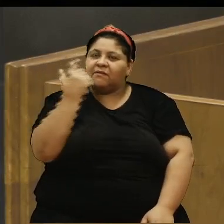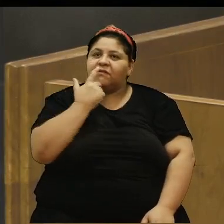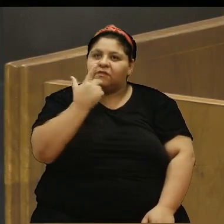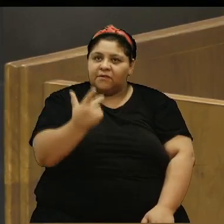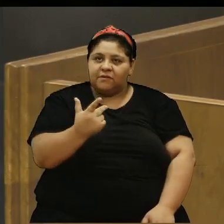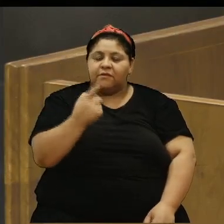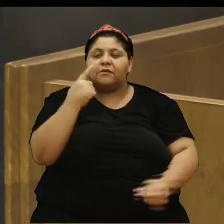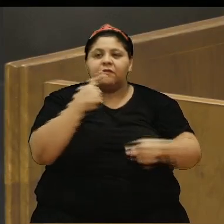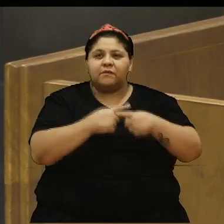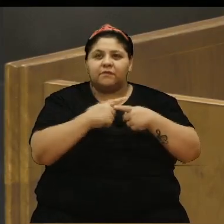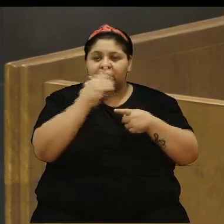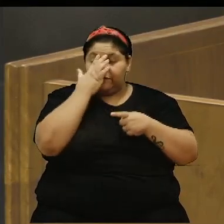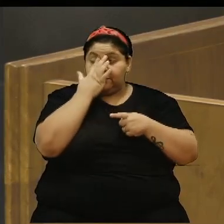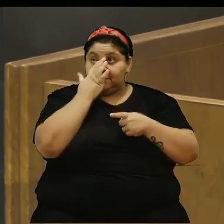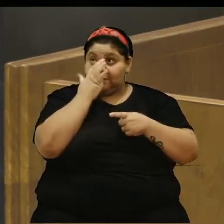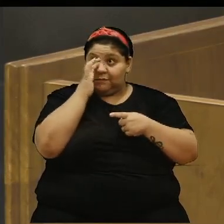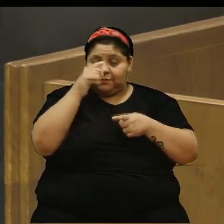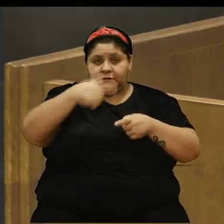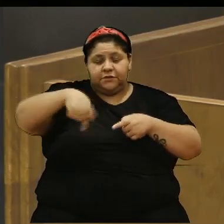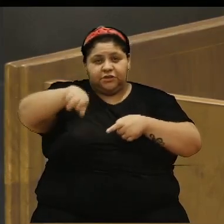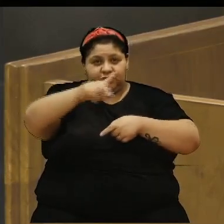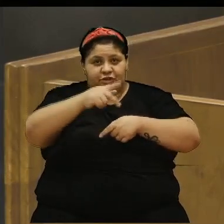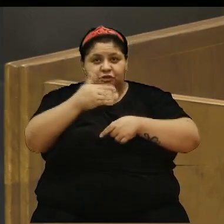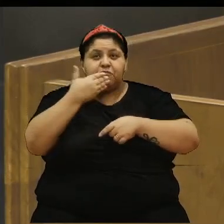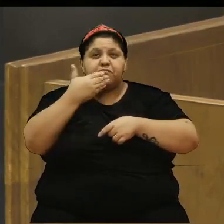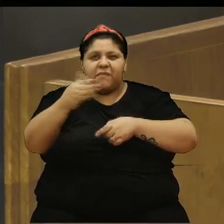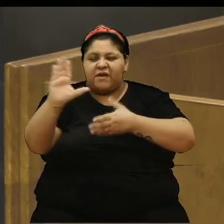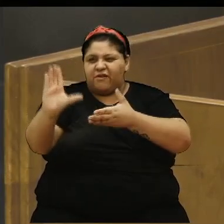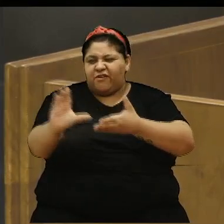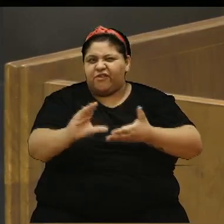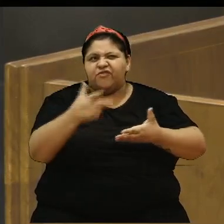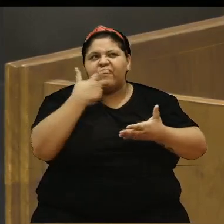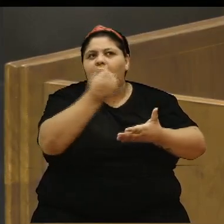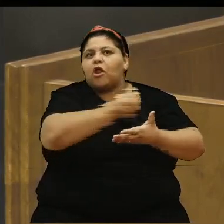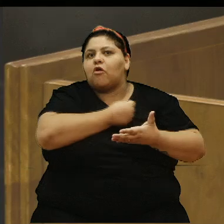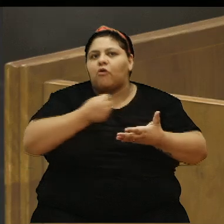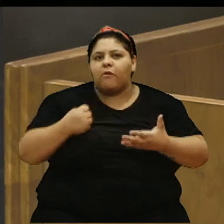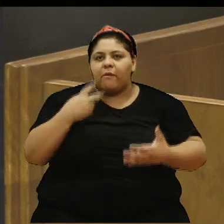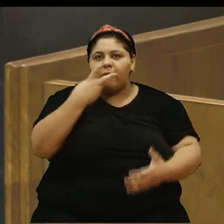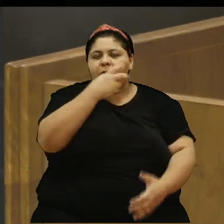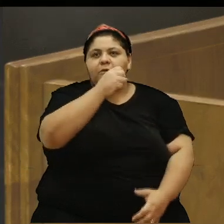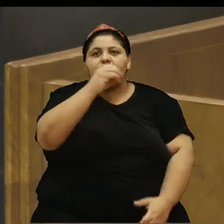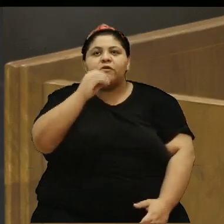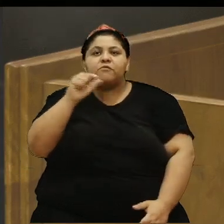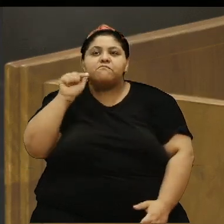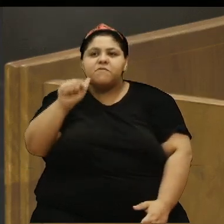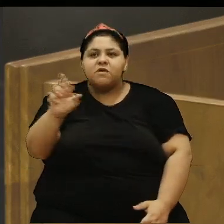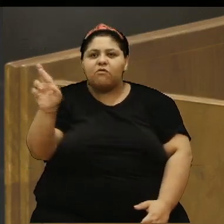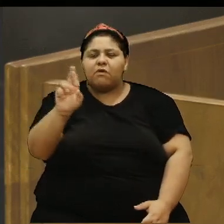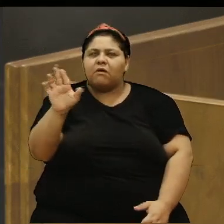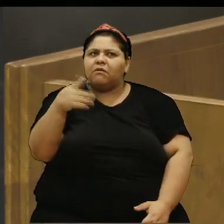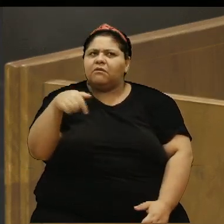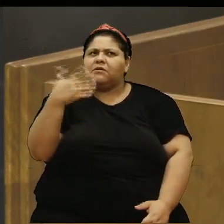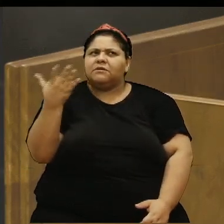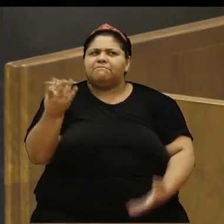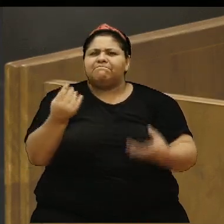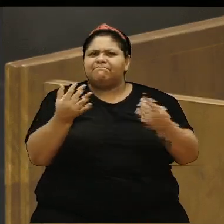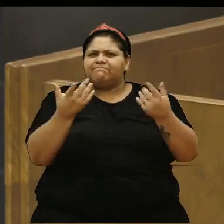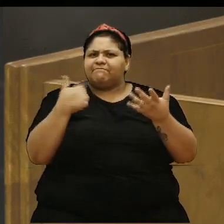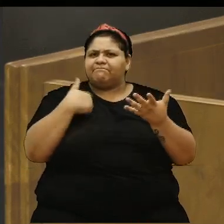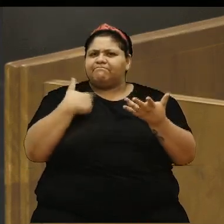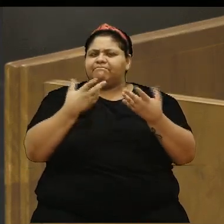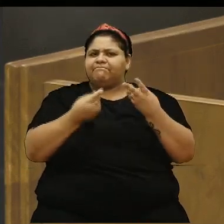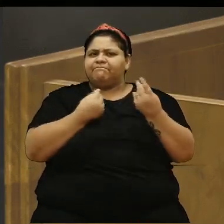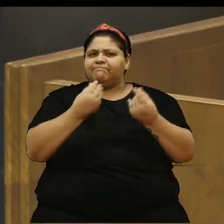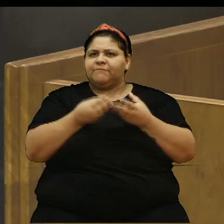sobre isso, porque quando a gente vai em busca de uma emenda e a gente fala de um número, né, de 280 mil reais, a gente fica... Para mim, isso